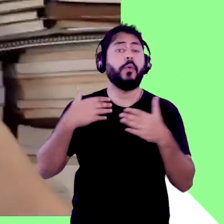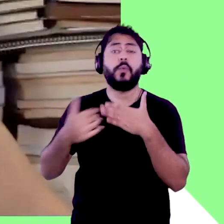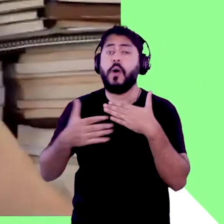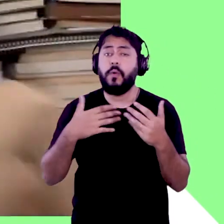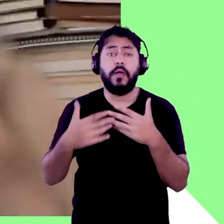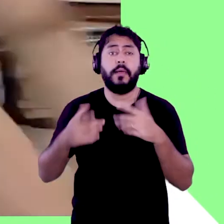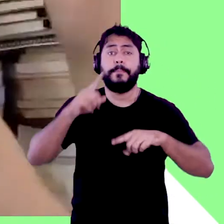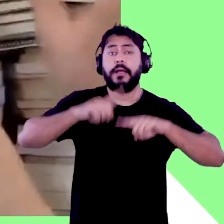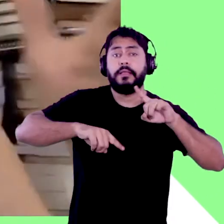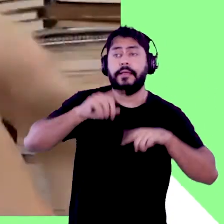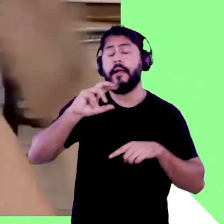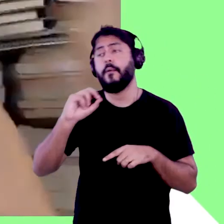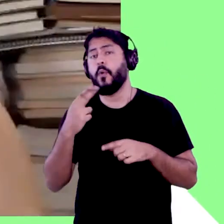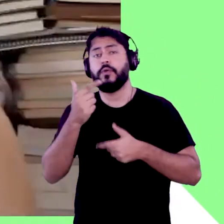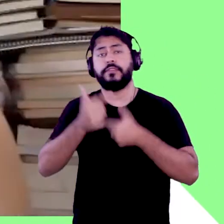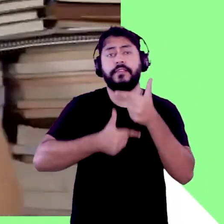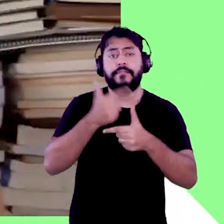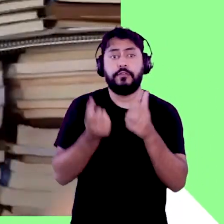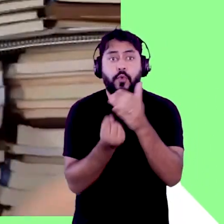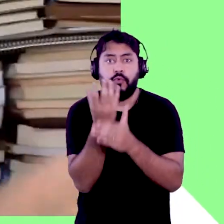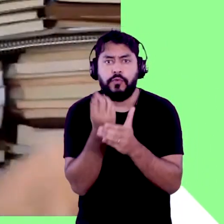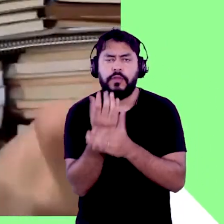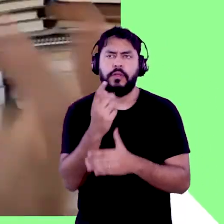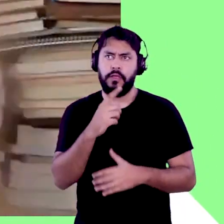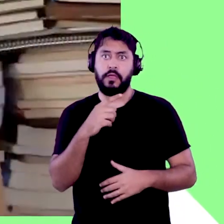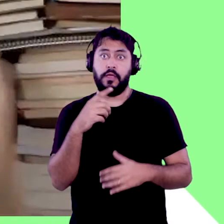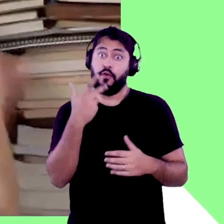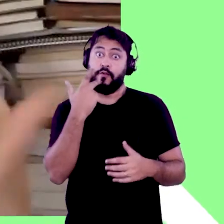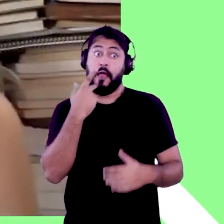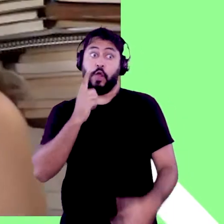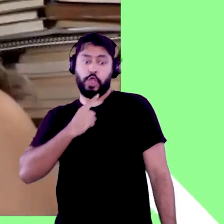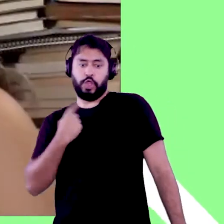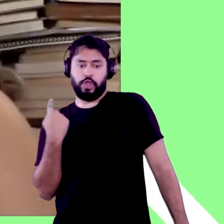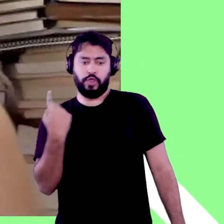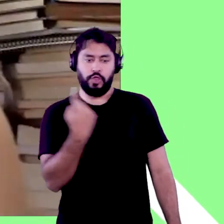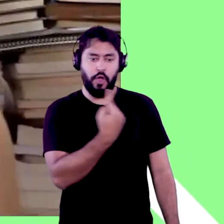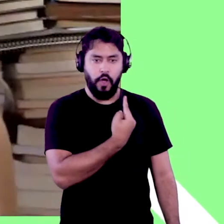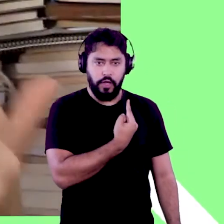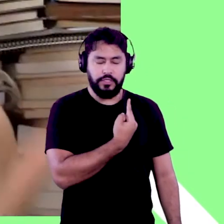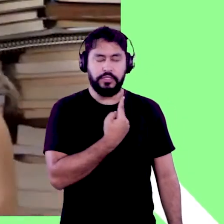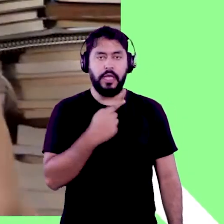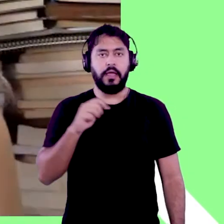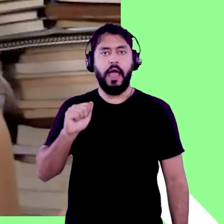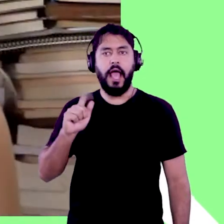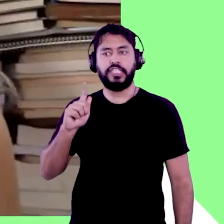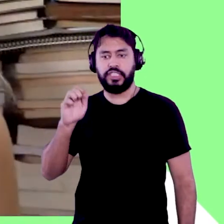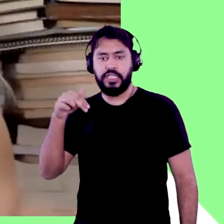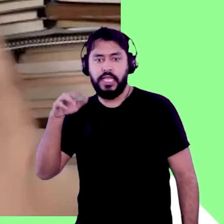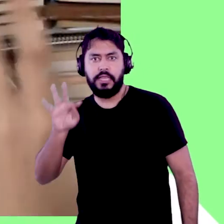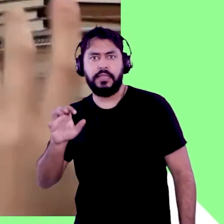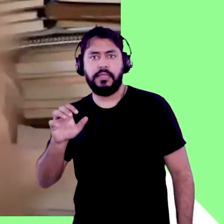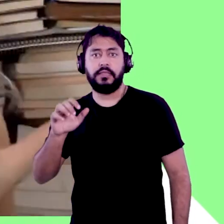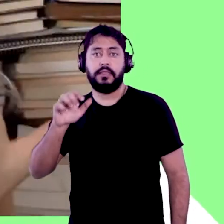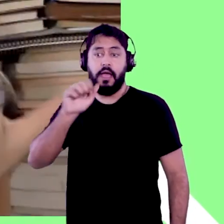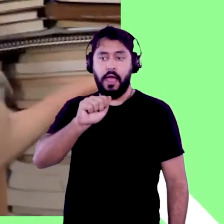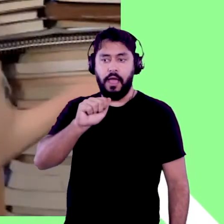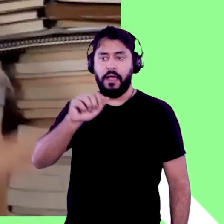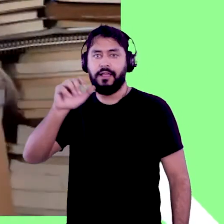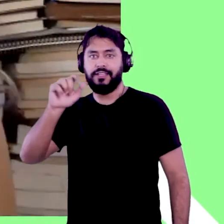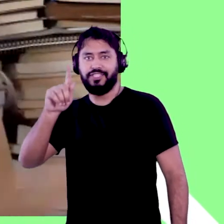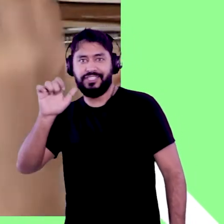tô falando de uma forma ampla, tá, gente? Que eu tô falando muito a gente, mas nesse sentido